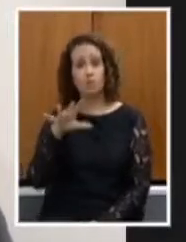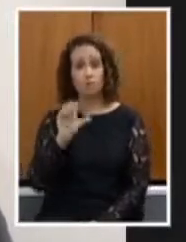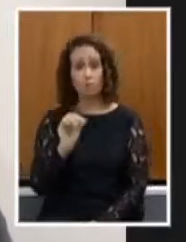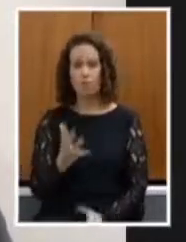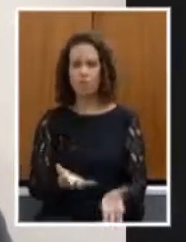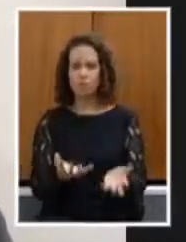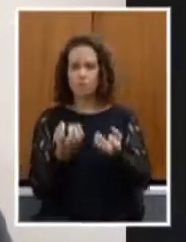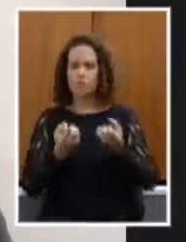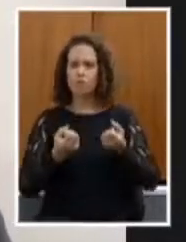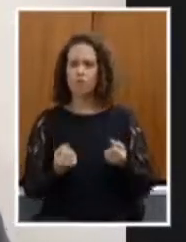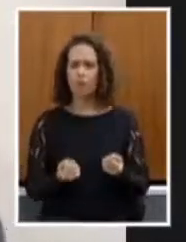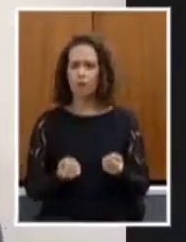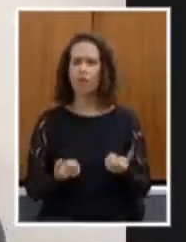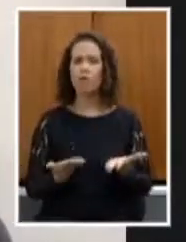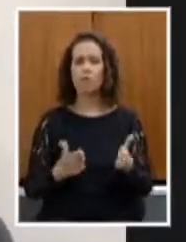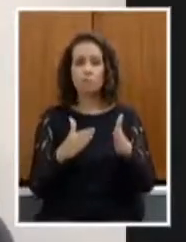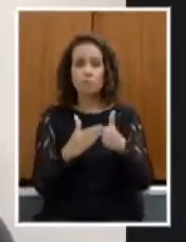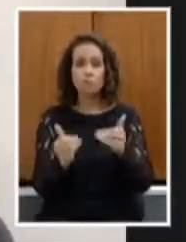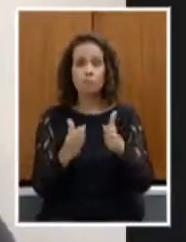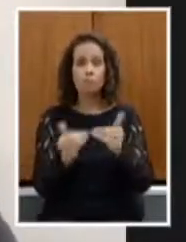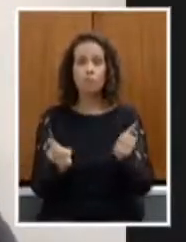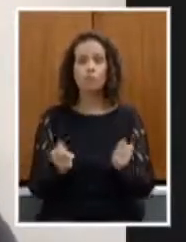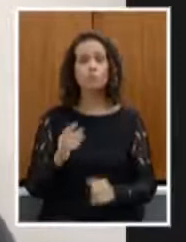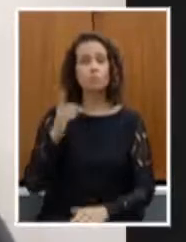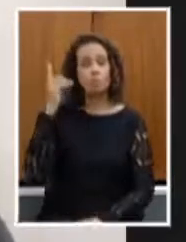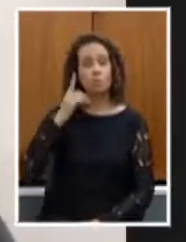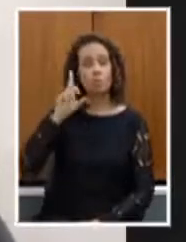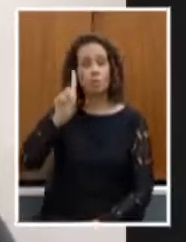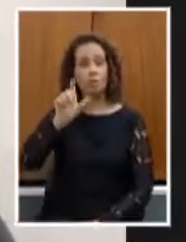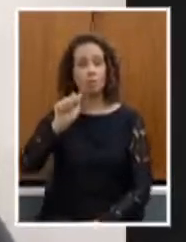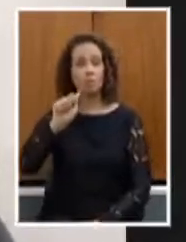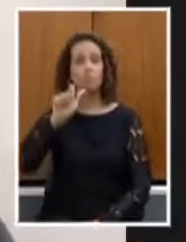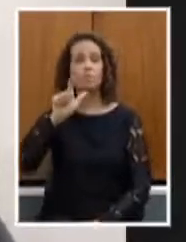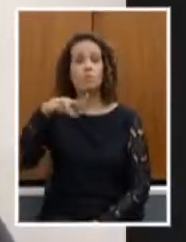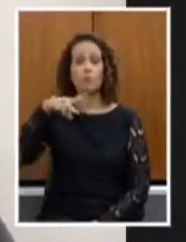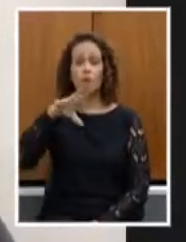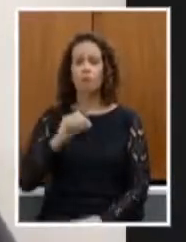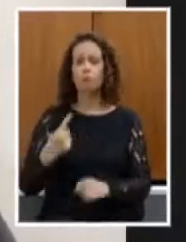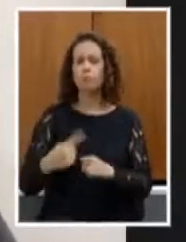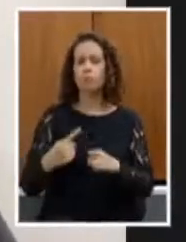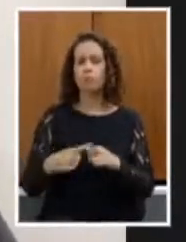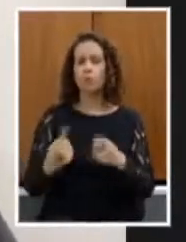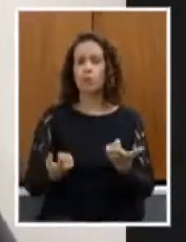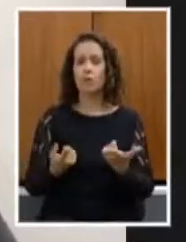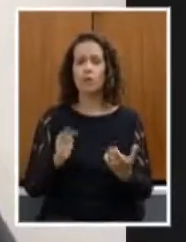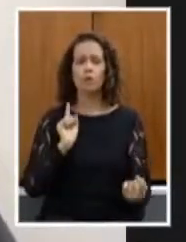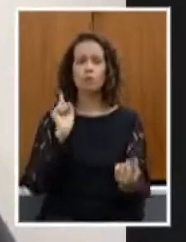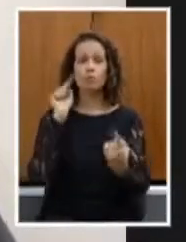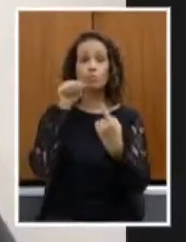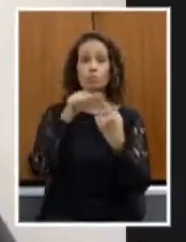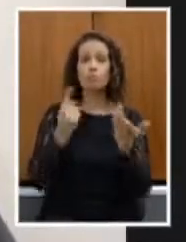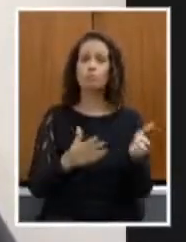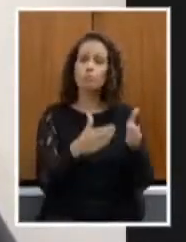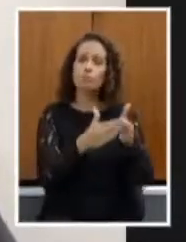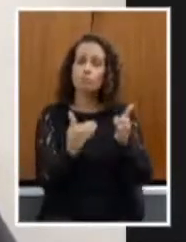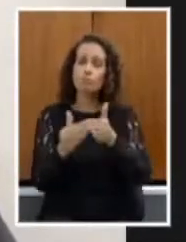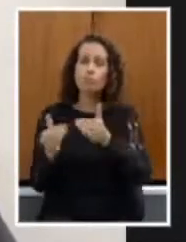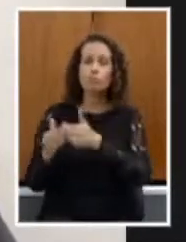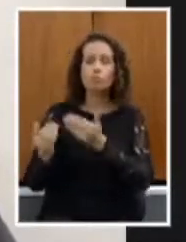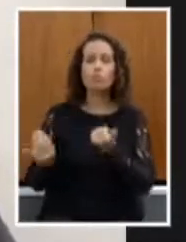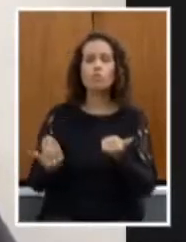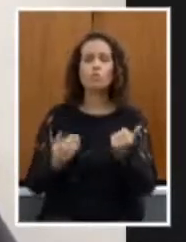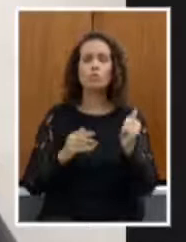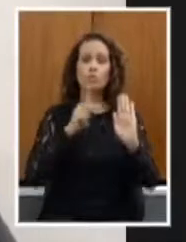um apelo do deputado Dalmo, porque a nossa intenção era solicitar vistas ao